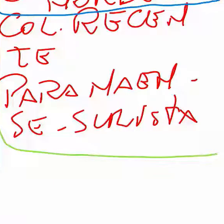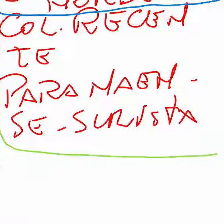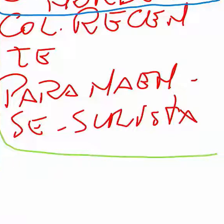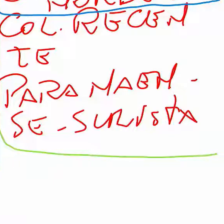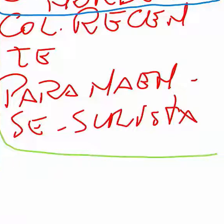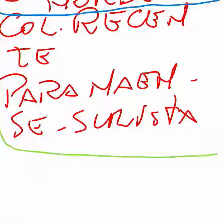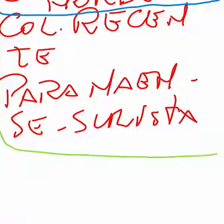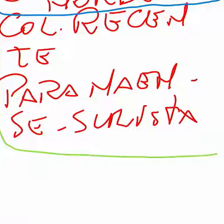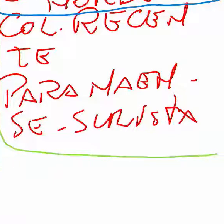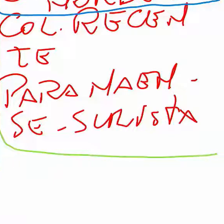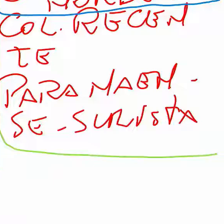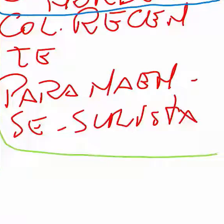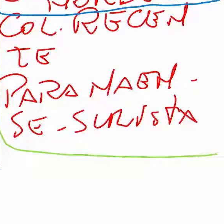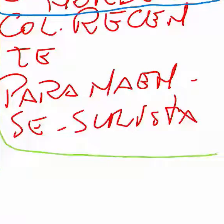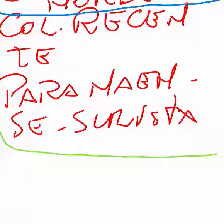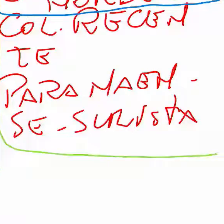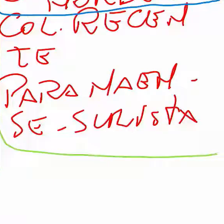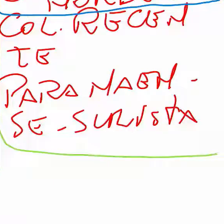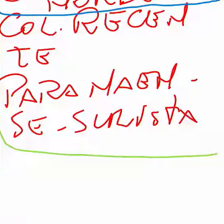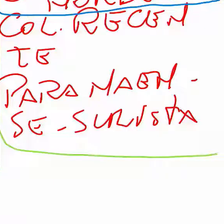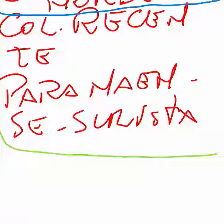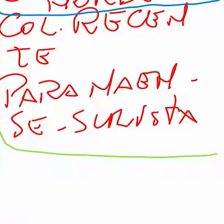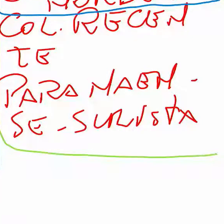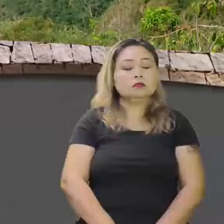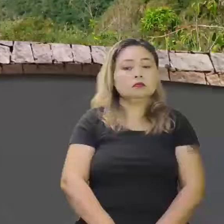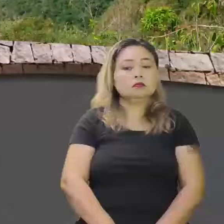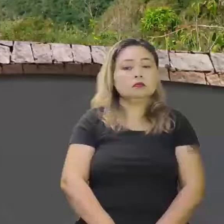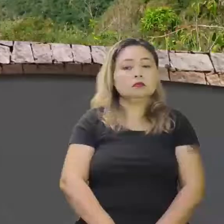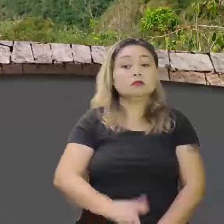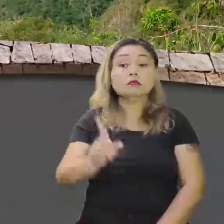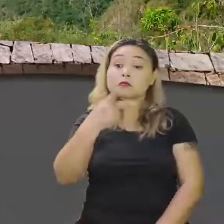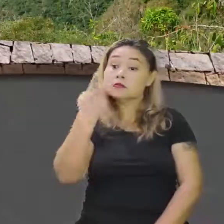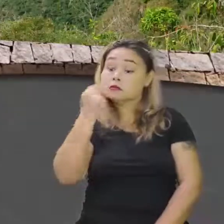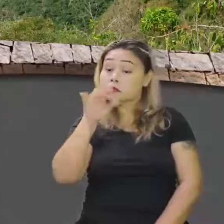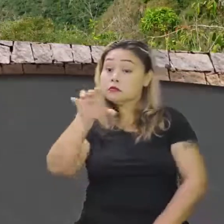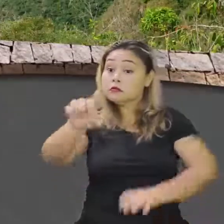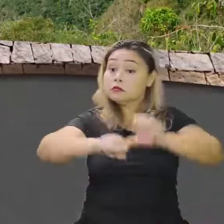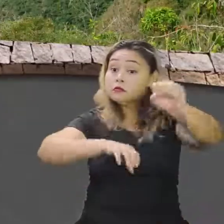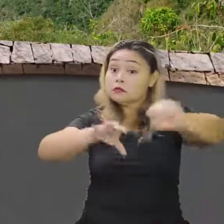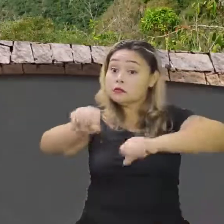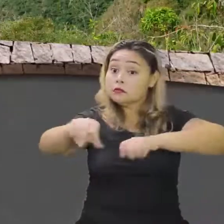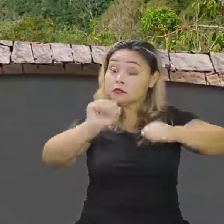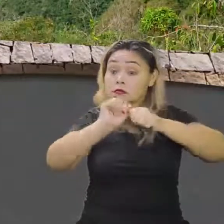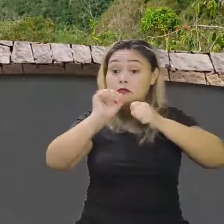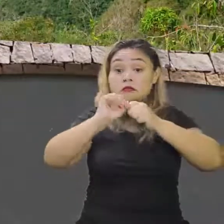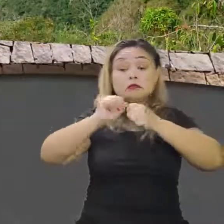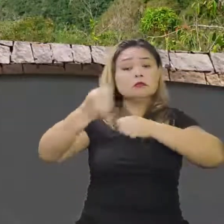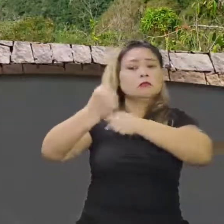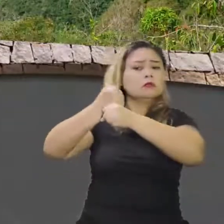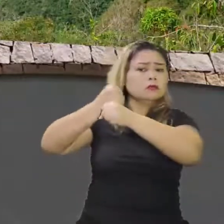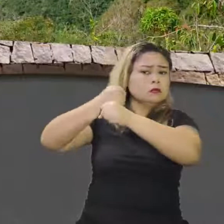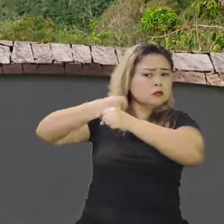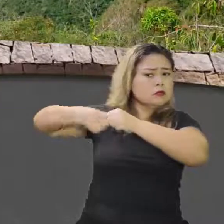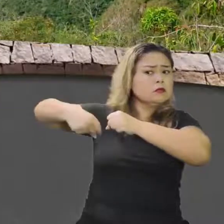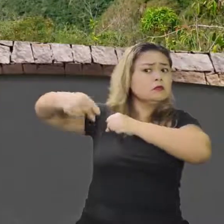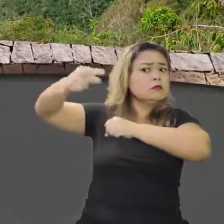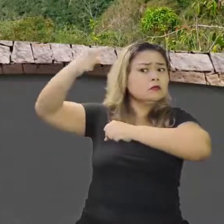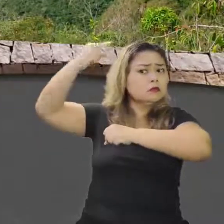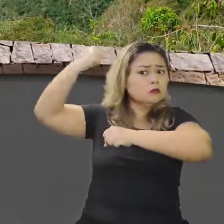Meus queridos, nós estamos falando da colonização antiga.